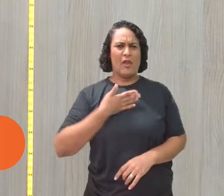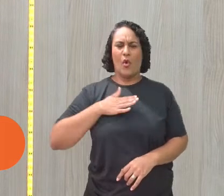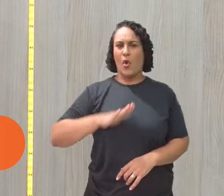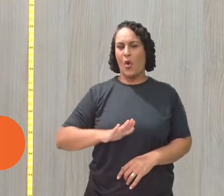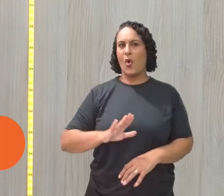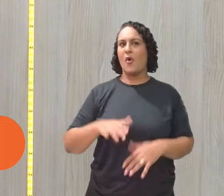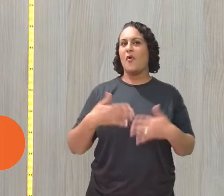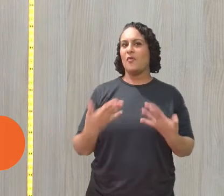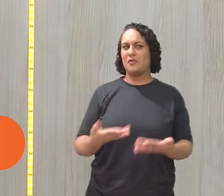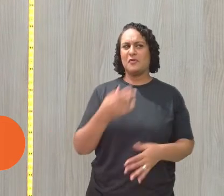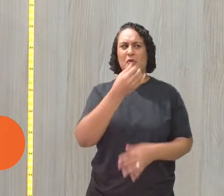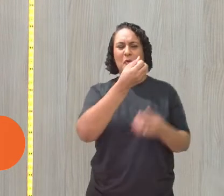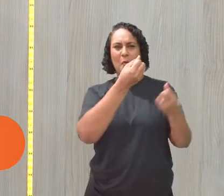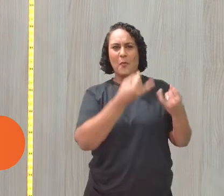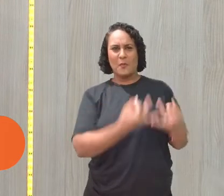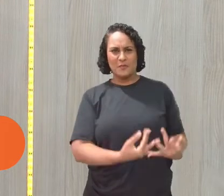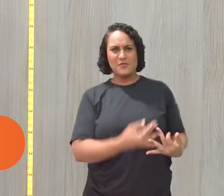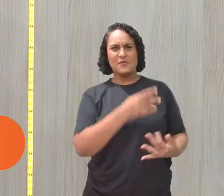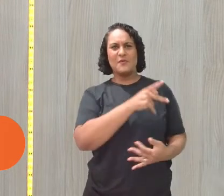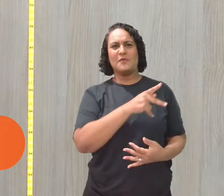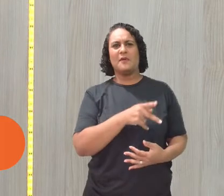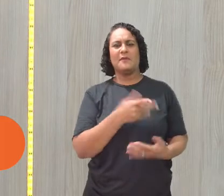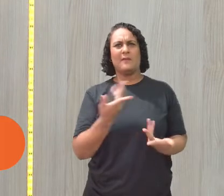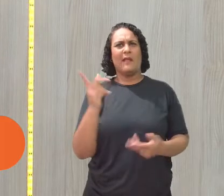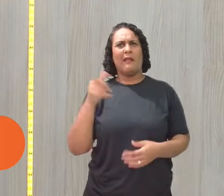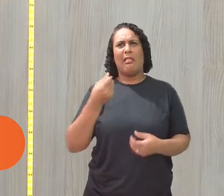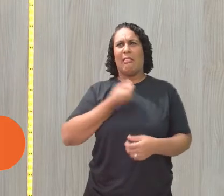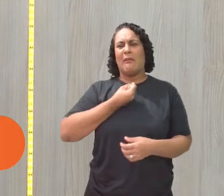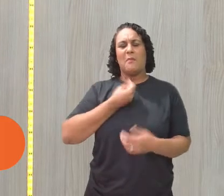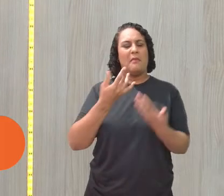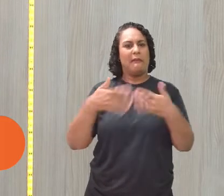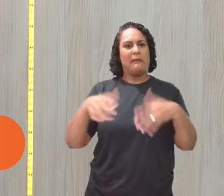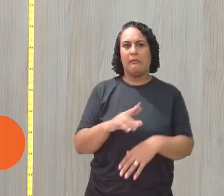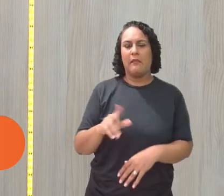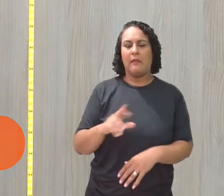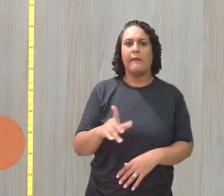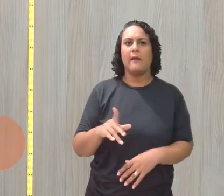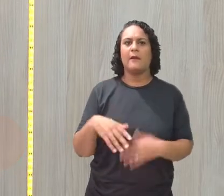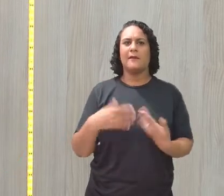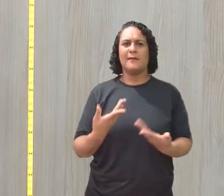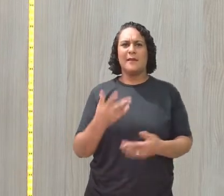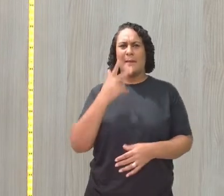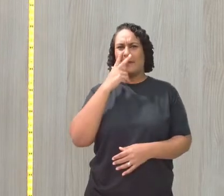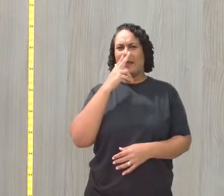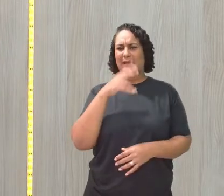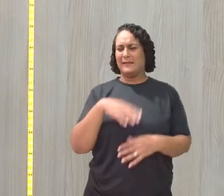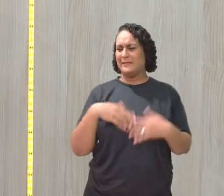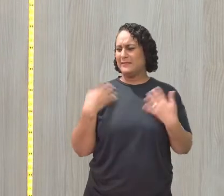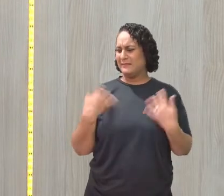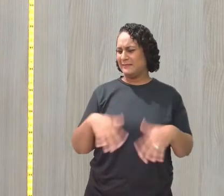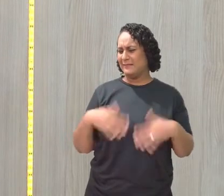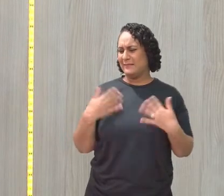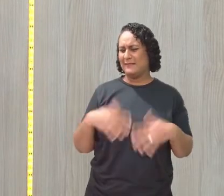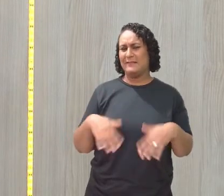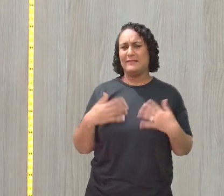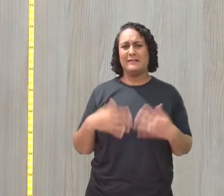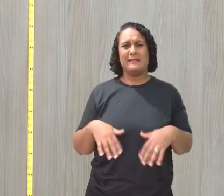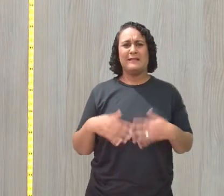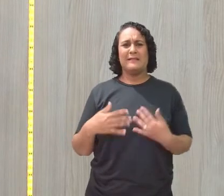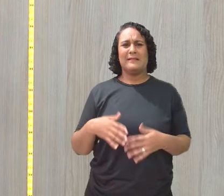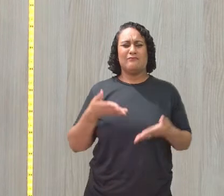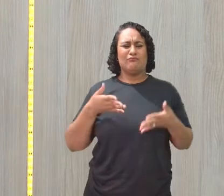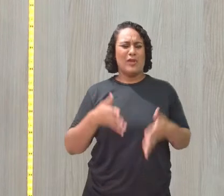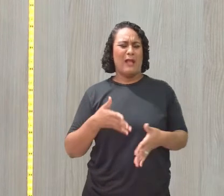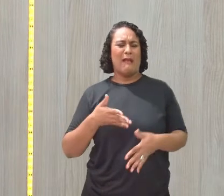Como o professor Pedro falou, não é número natural, né? Então parece que é deficiente. Não é, não. É uma divisão,